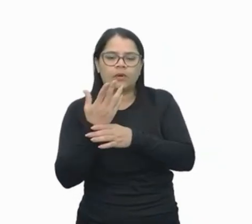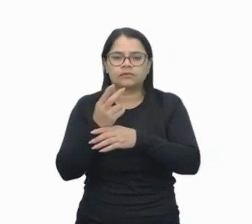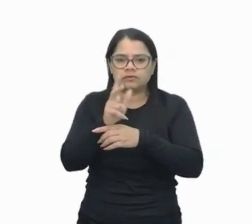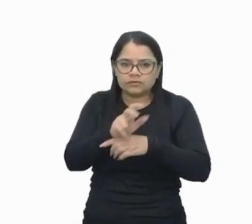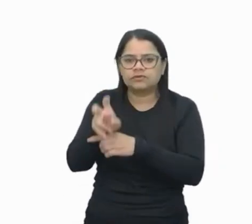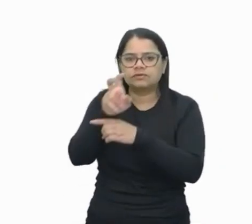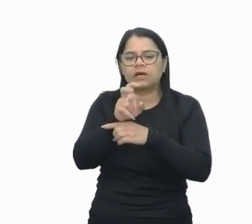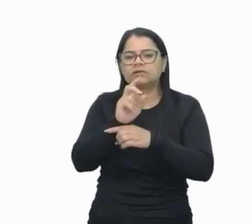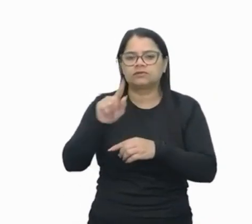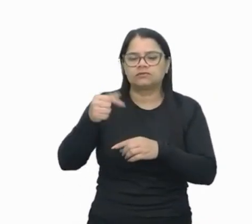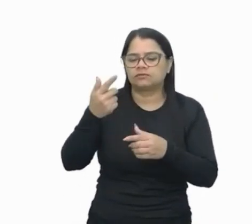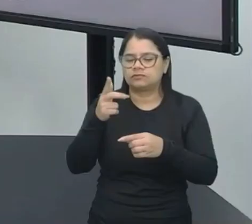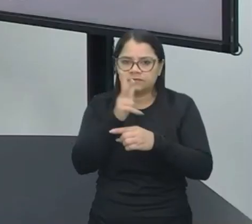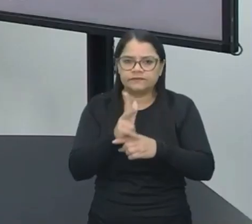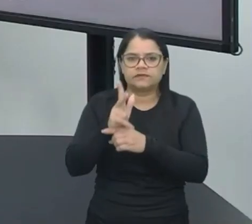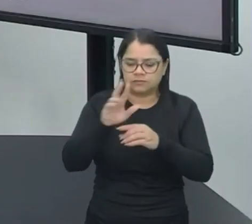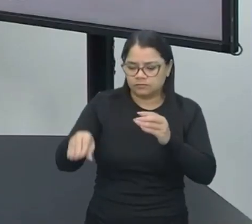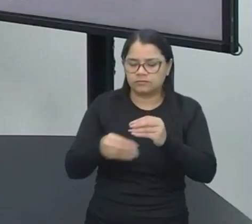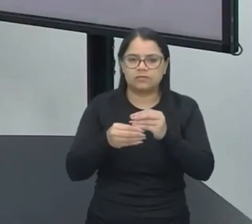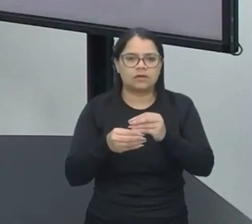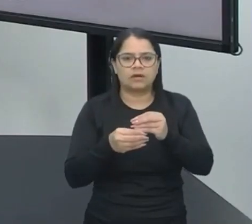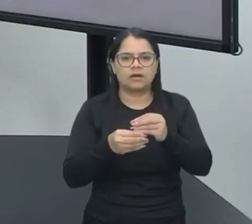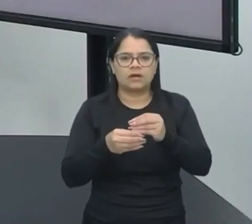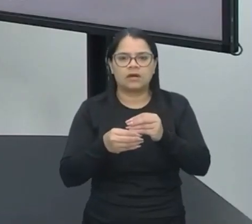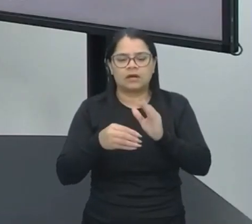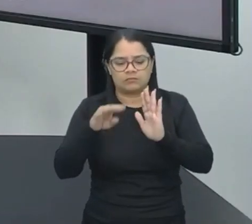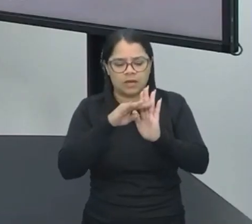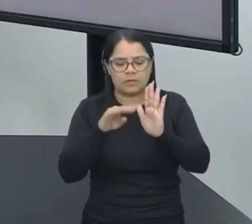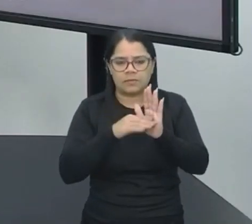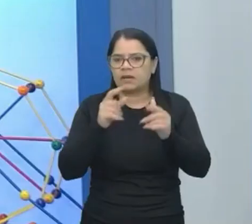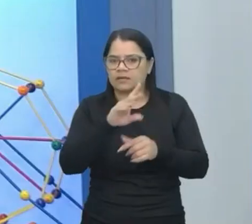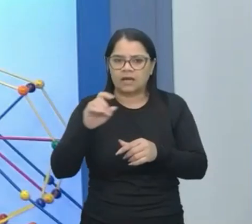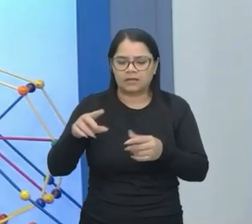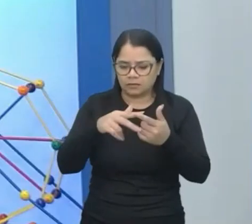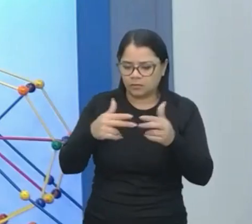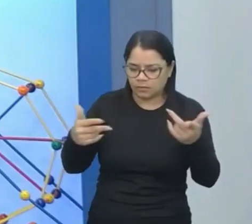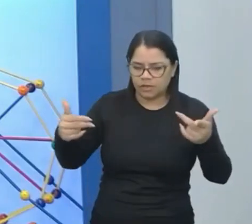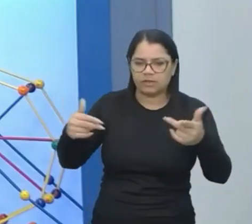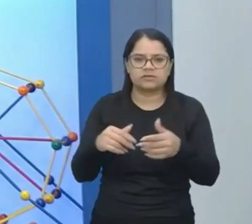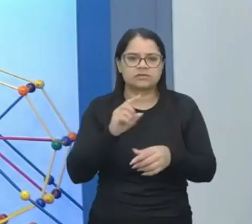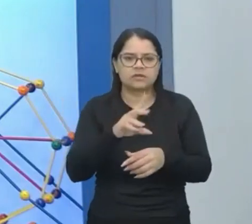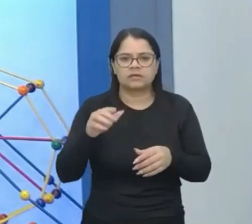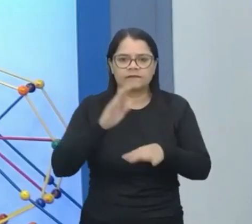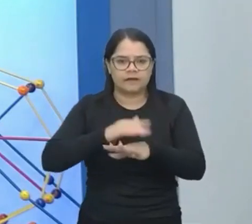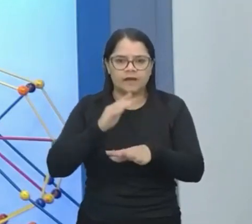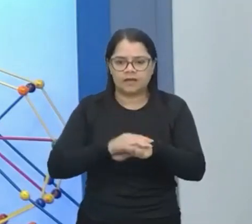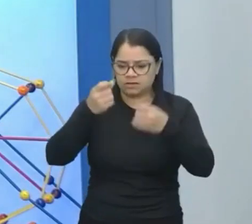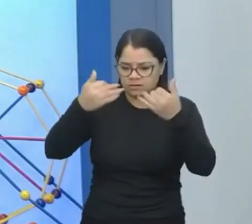e outros vídeos que incluem os kits de robótica, cada componente, o que cada um faz.